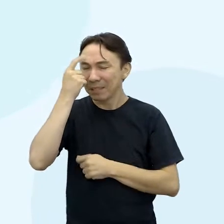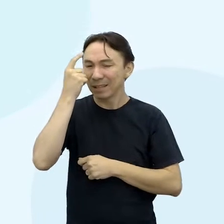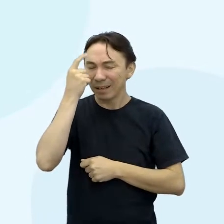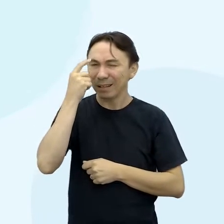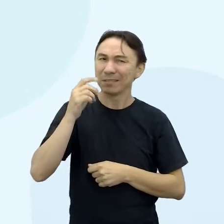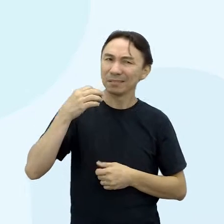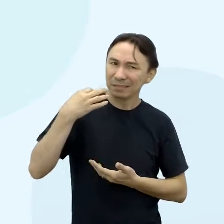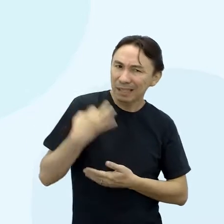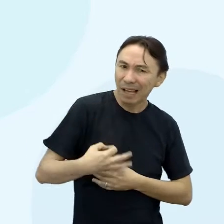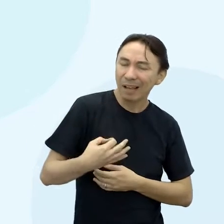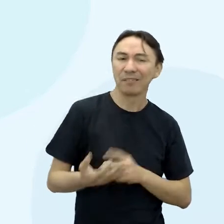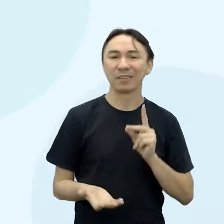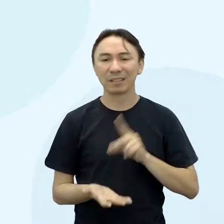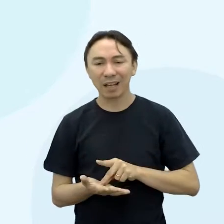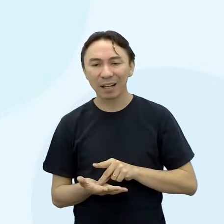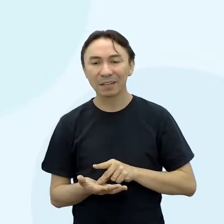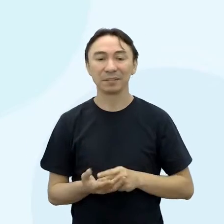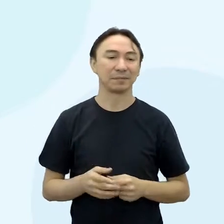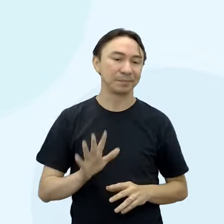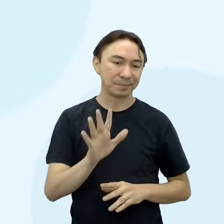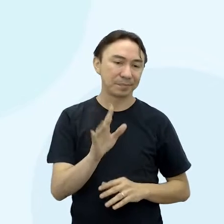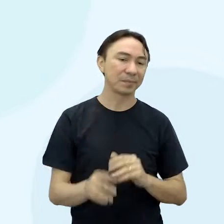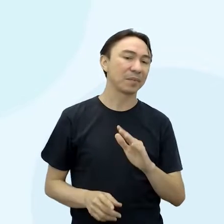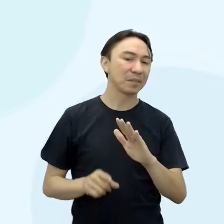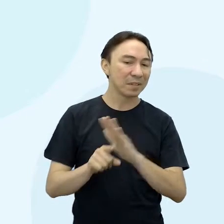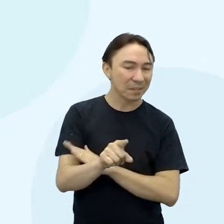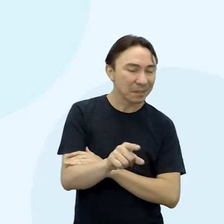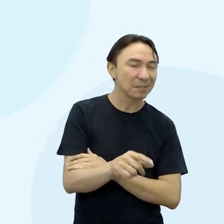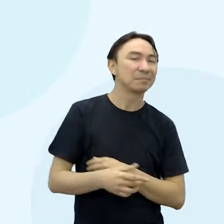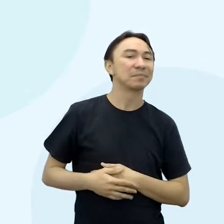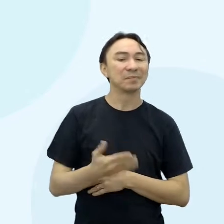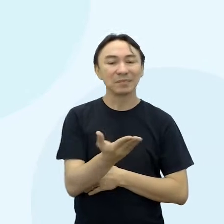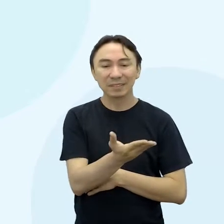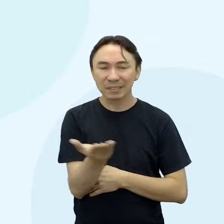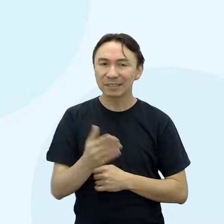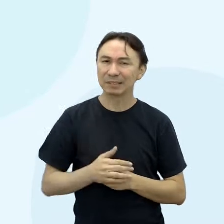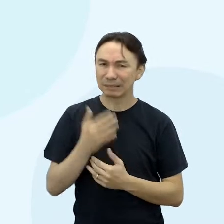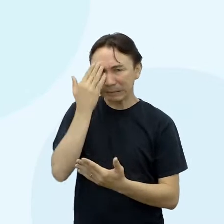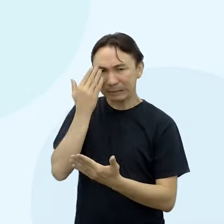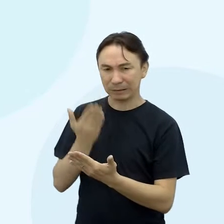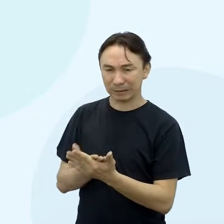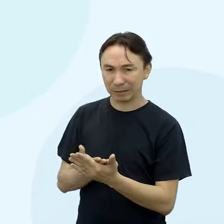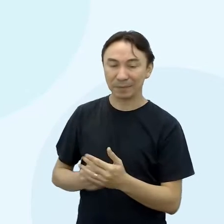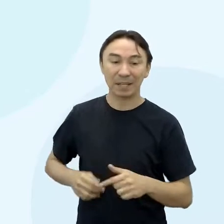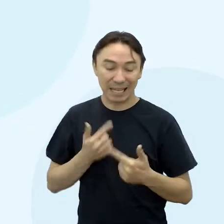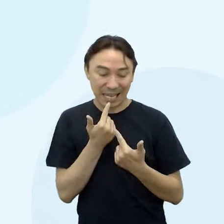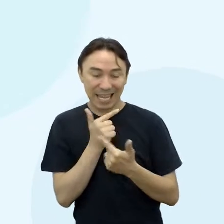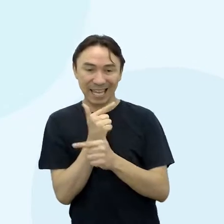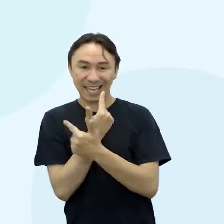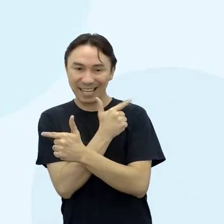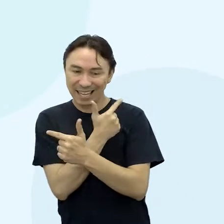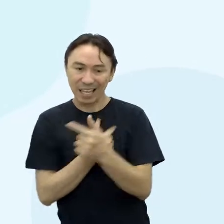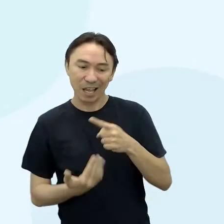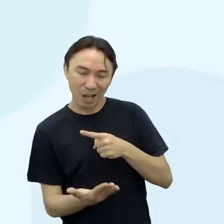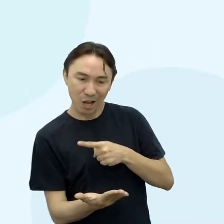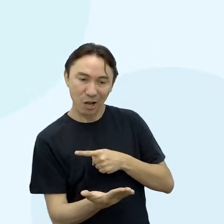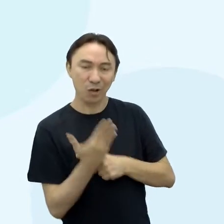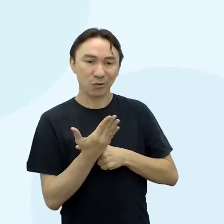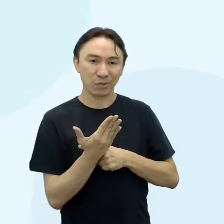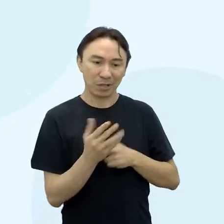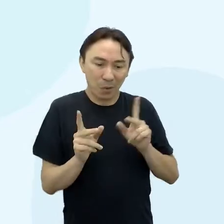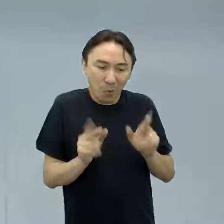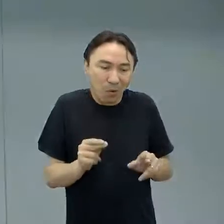também acredita na máxima popular, rir é o melhor remédio? Né? Nós vamos conversar um pouquinho com a Luana